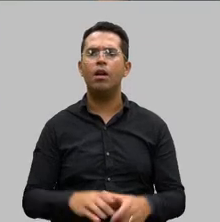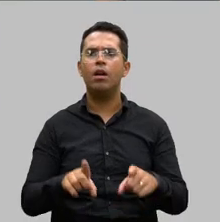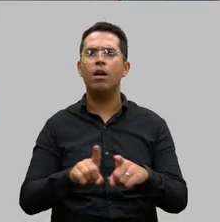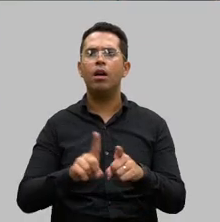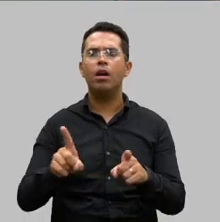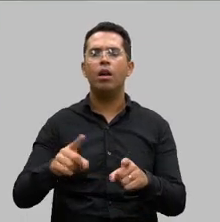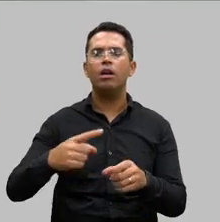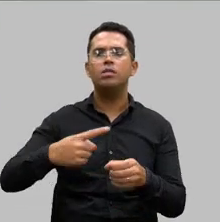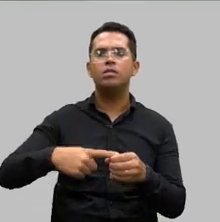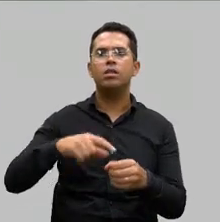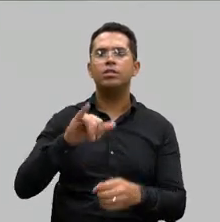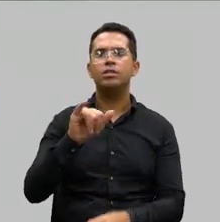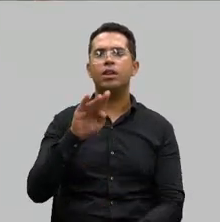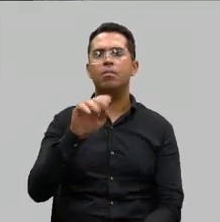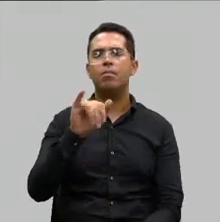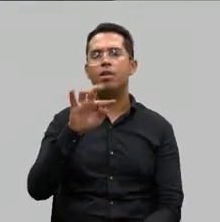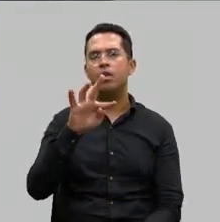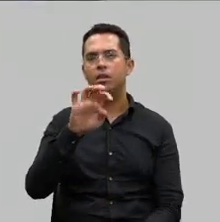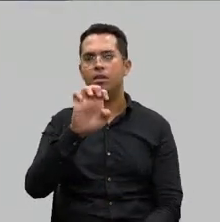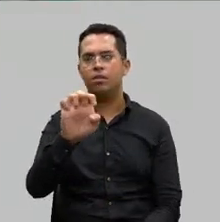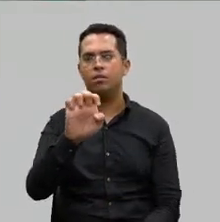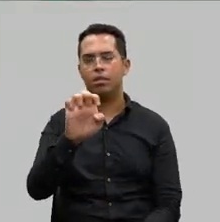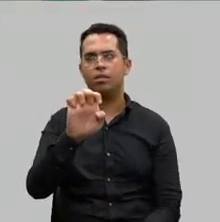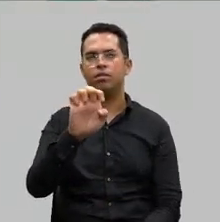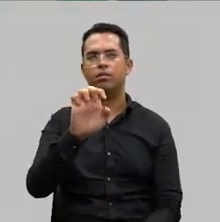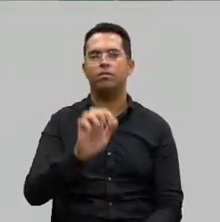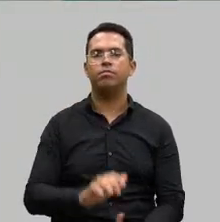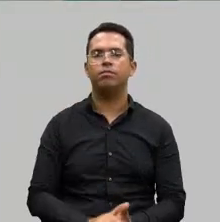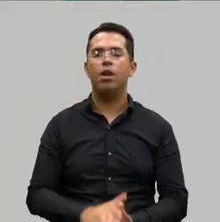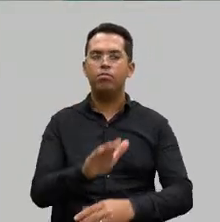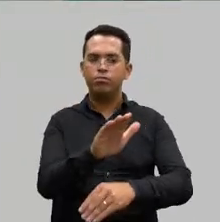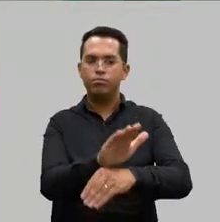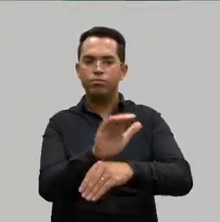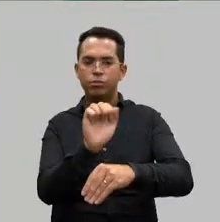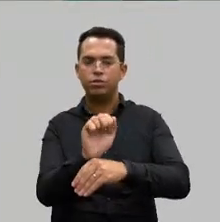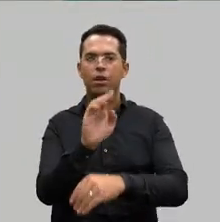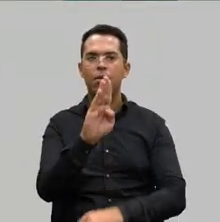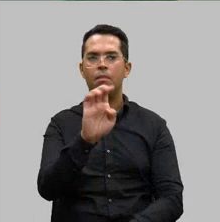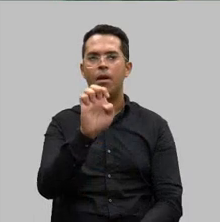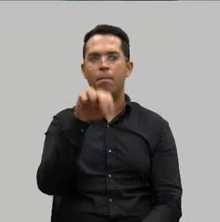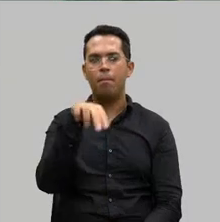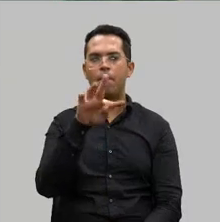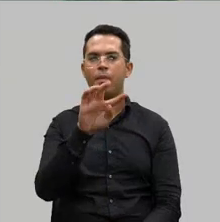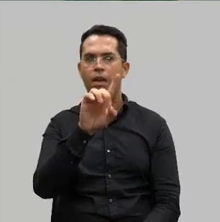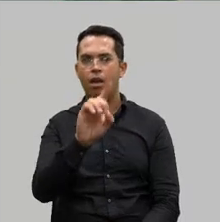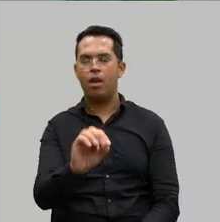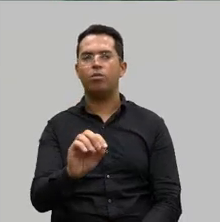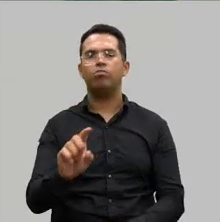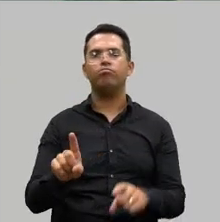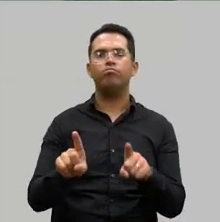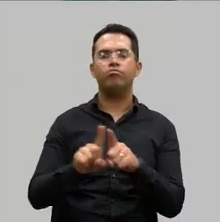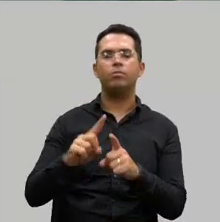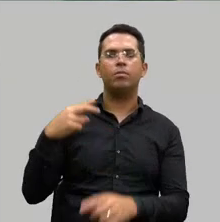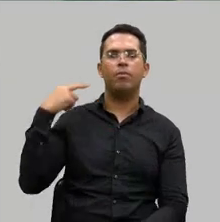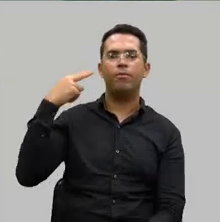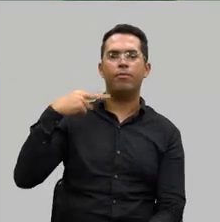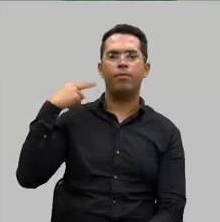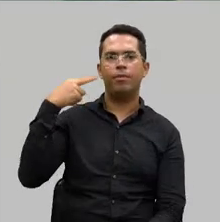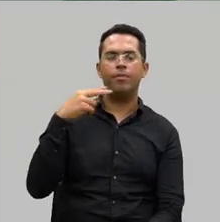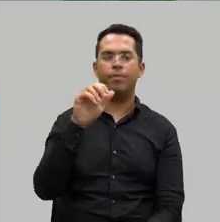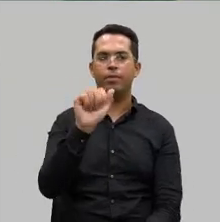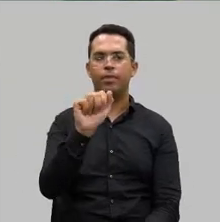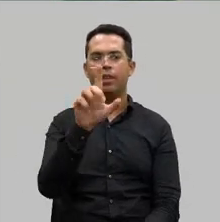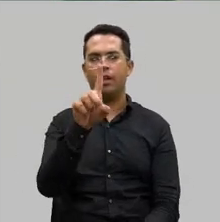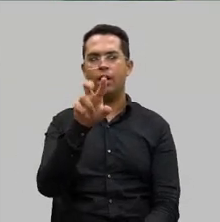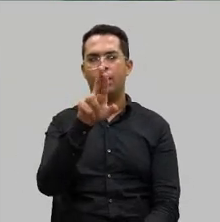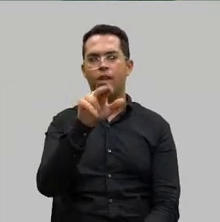maravilhoso e gostaria de aproveitar a oportunidade de chamar o Beto para compor com a gente dispositivo também chamar o vereador Andri de lambari para compor